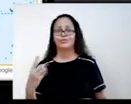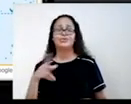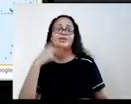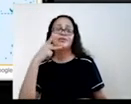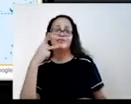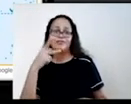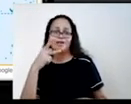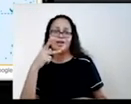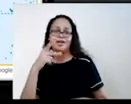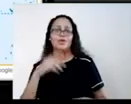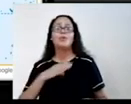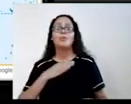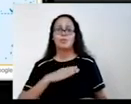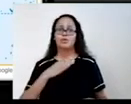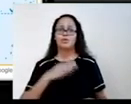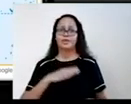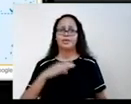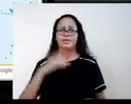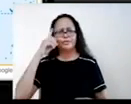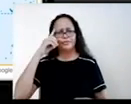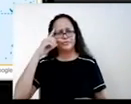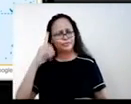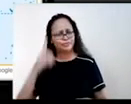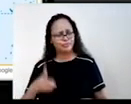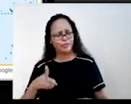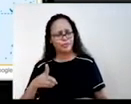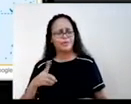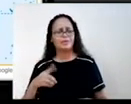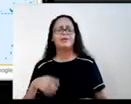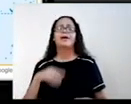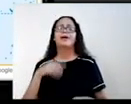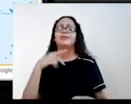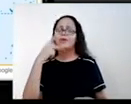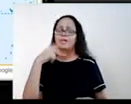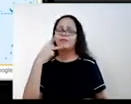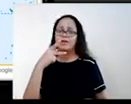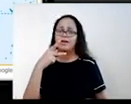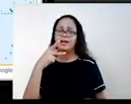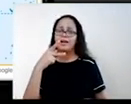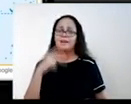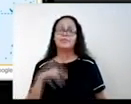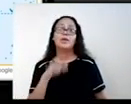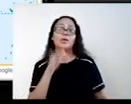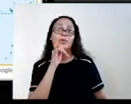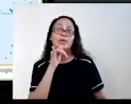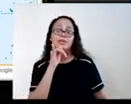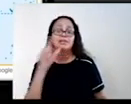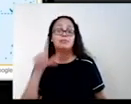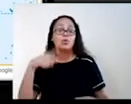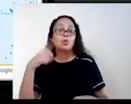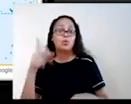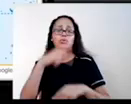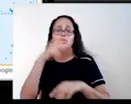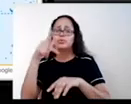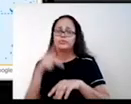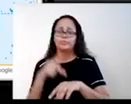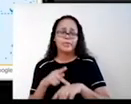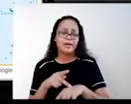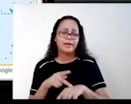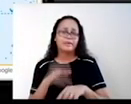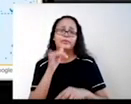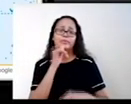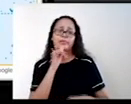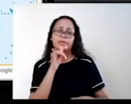foi obrigado a falar a língua portuguesa. Outros países também, como Cabo Verde, São Tomé e Príncipe,